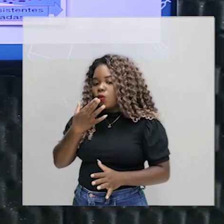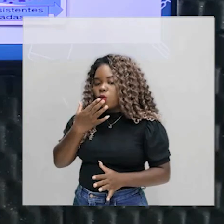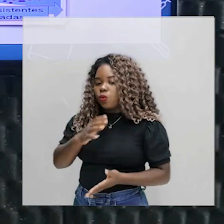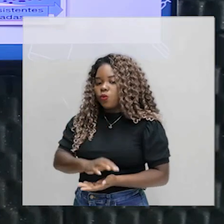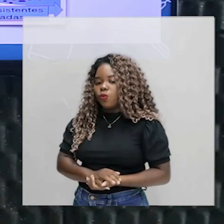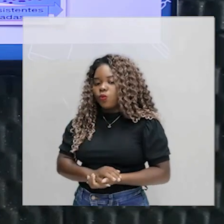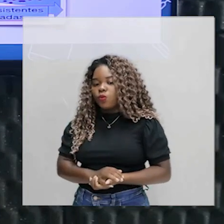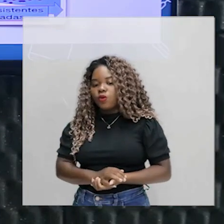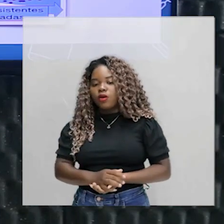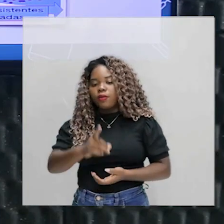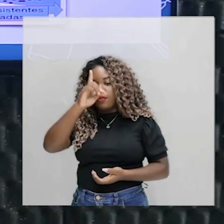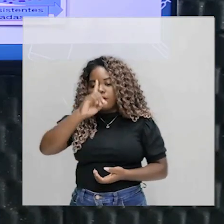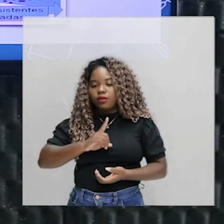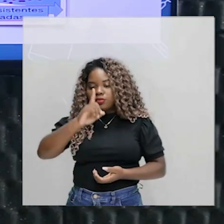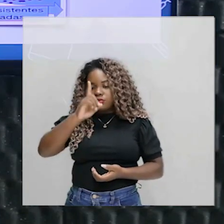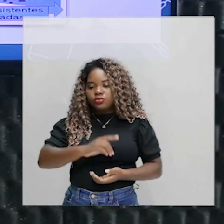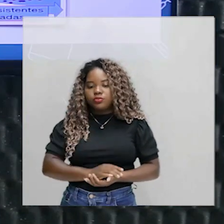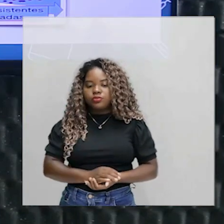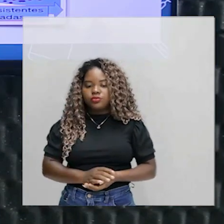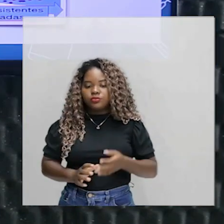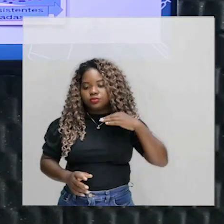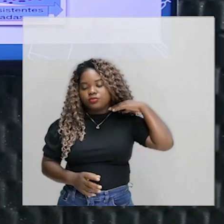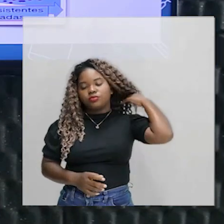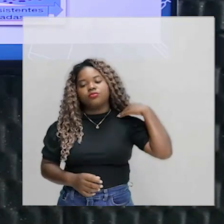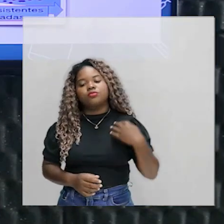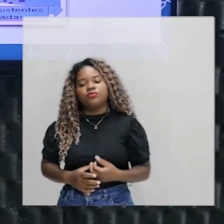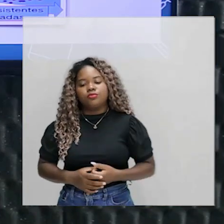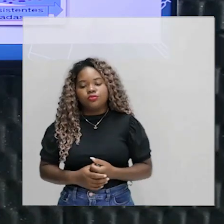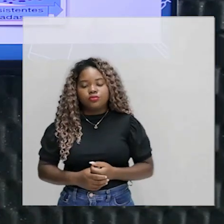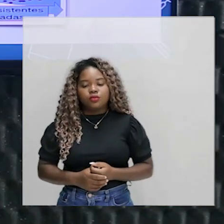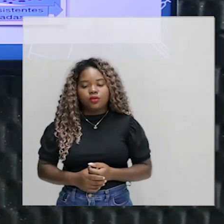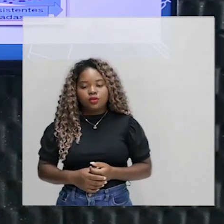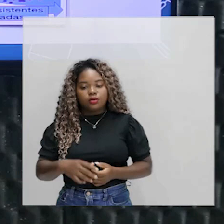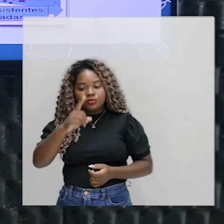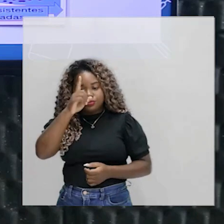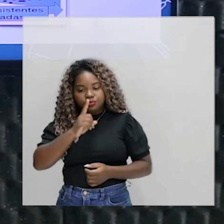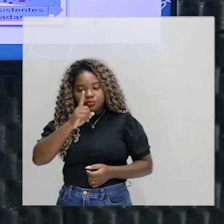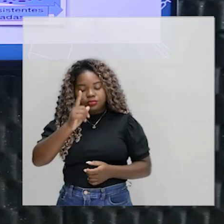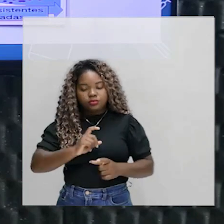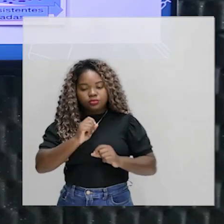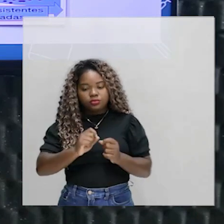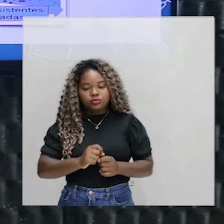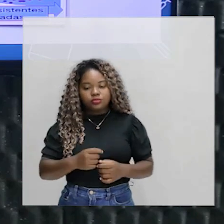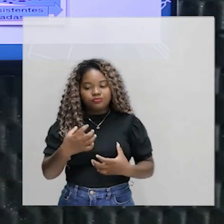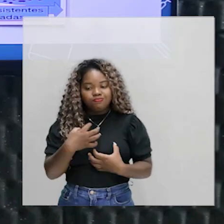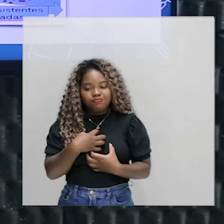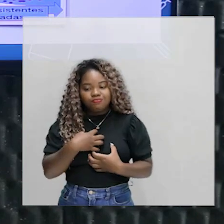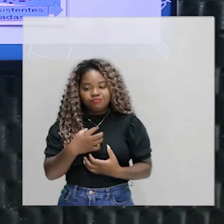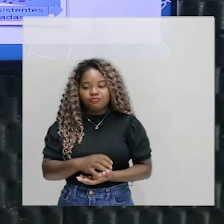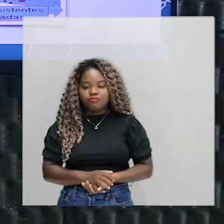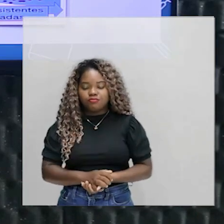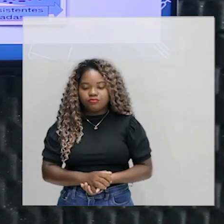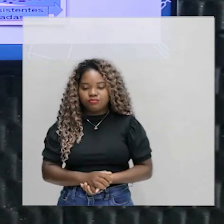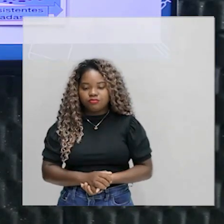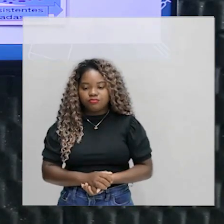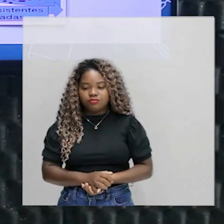tem um apenas duas aqui que tem uma cor mais escura essas que são amarelas elas são sensíveis a esse antibiótico